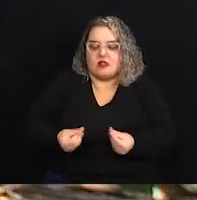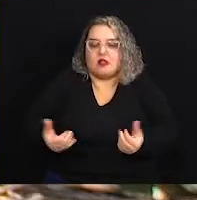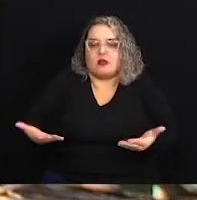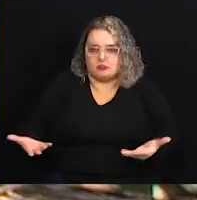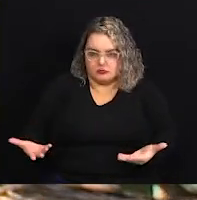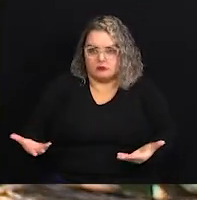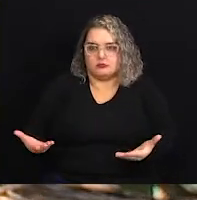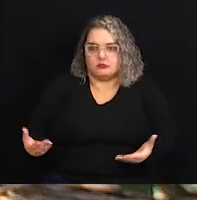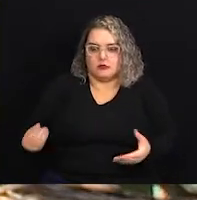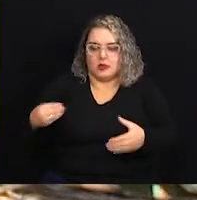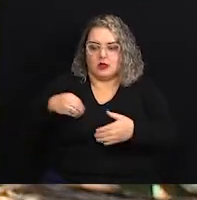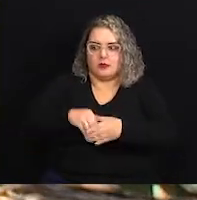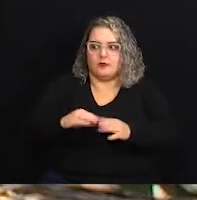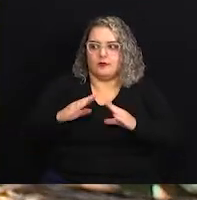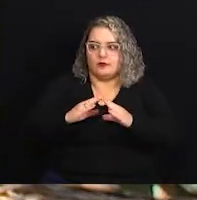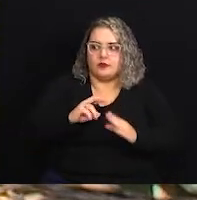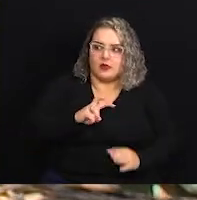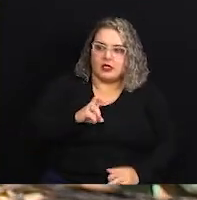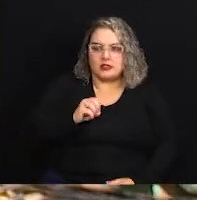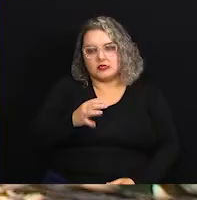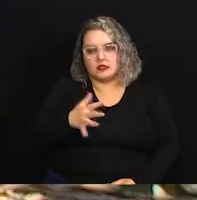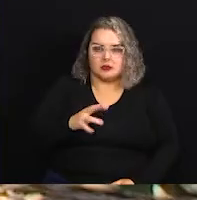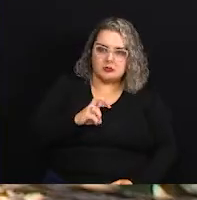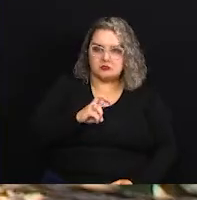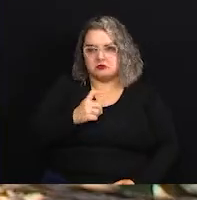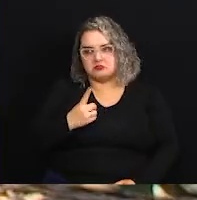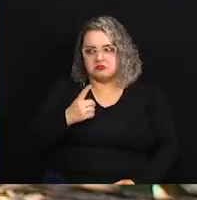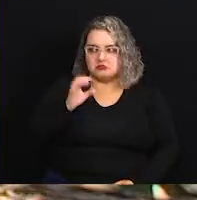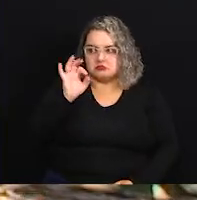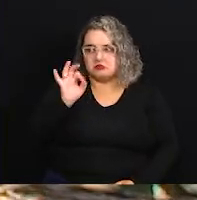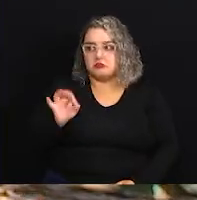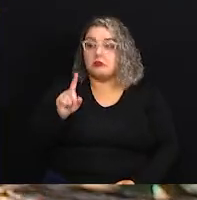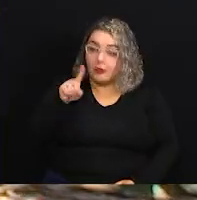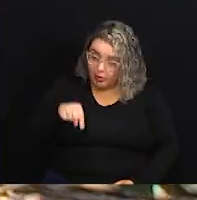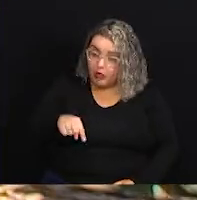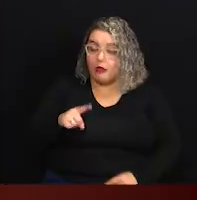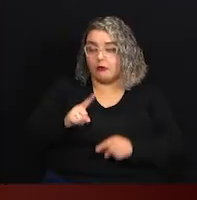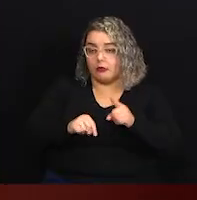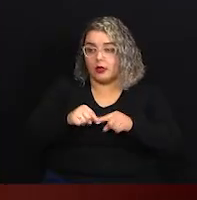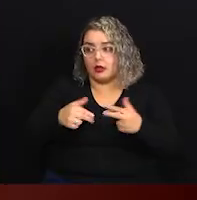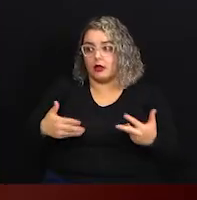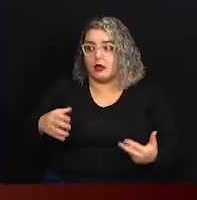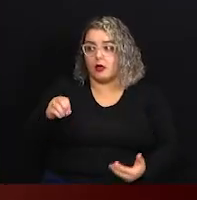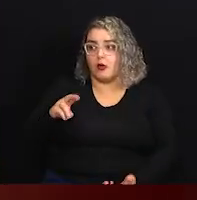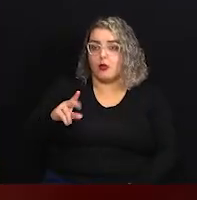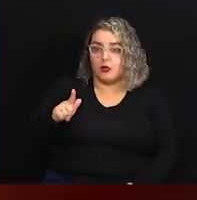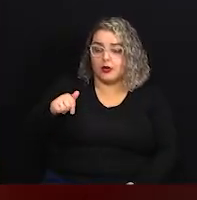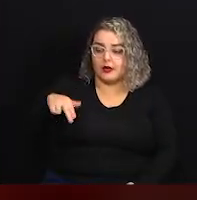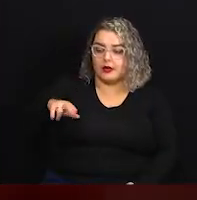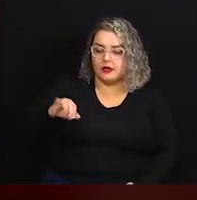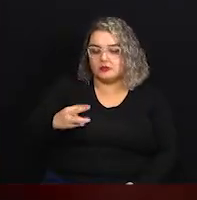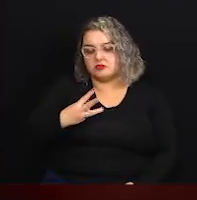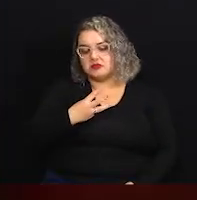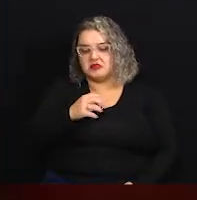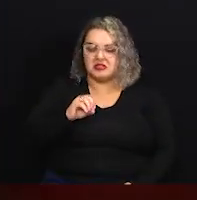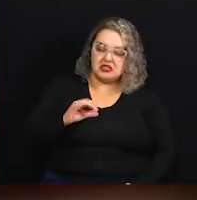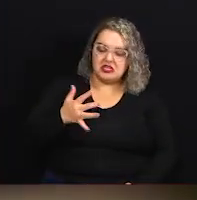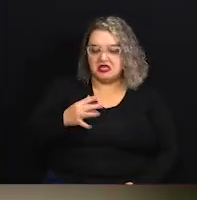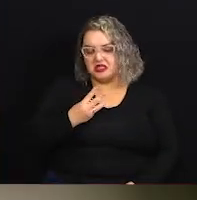fração dentro da nossa casa é 50, 51% aí de matéria orgânica, de